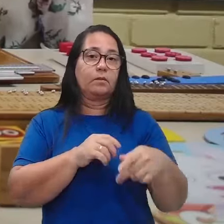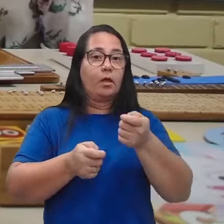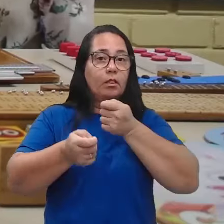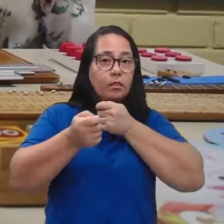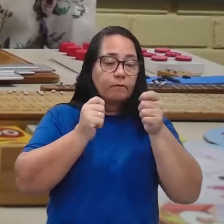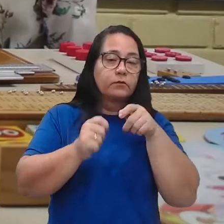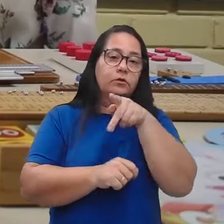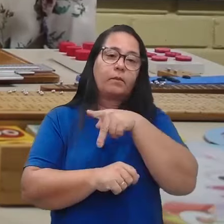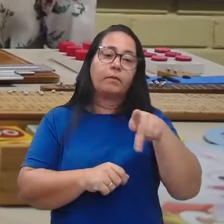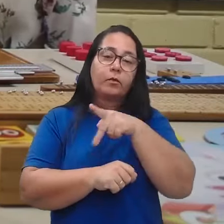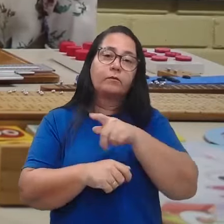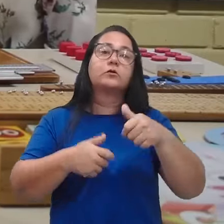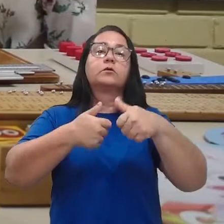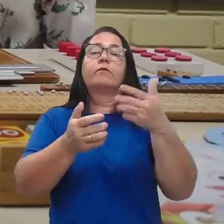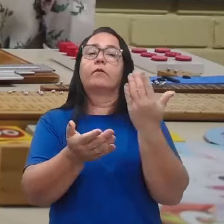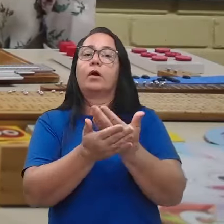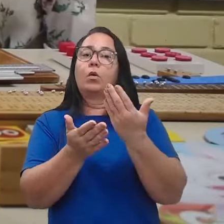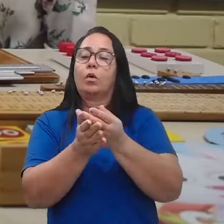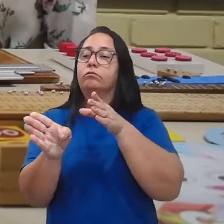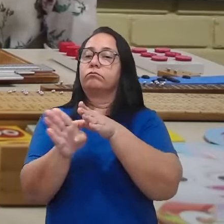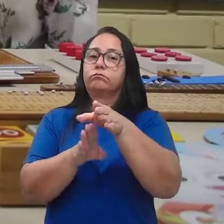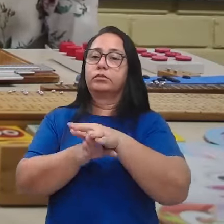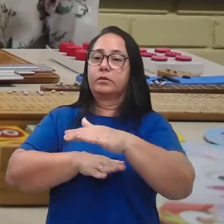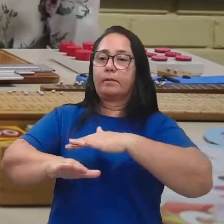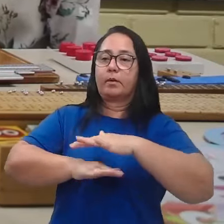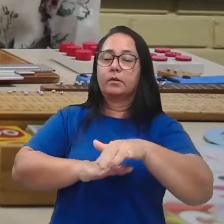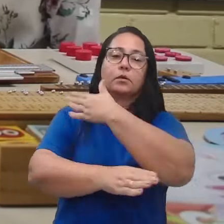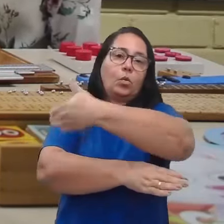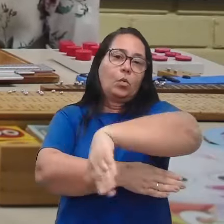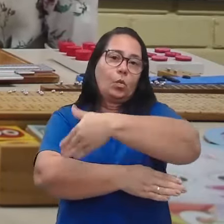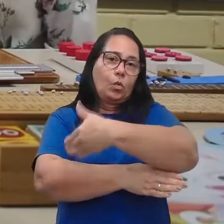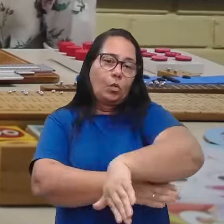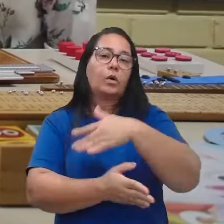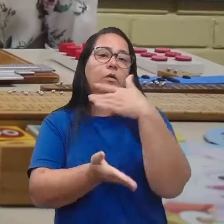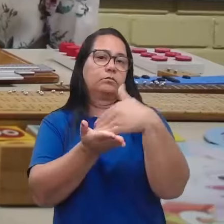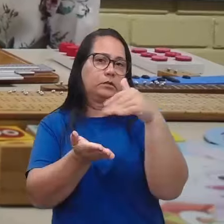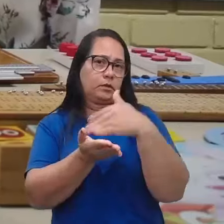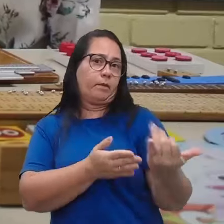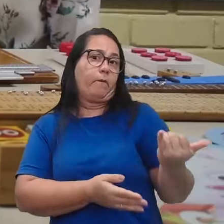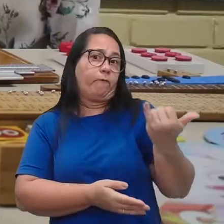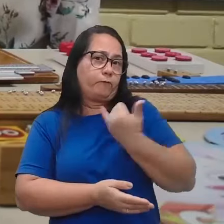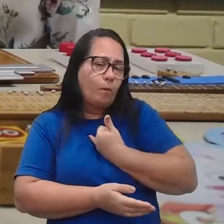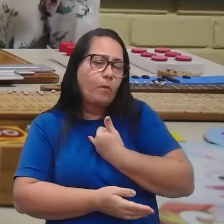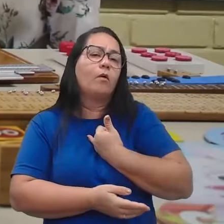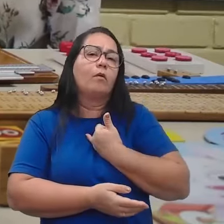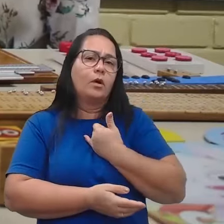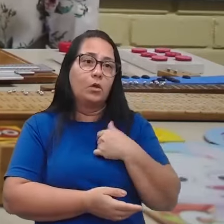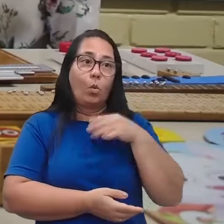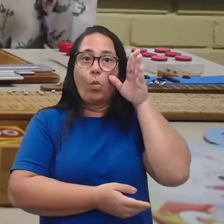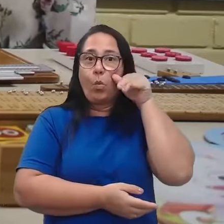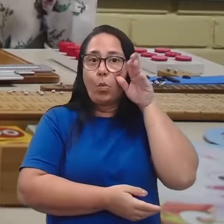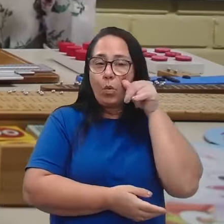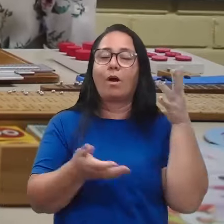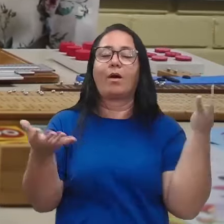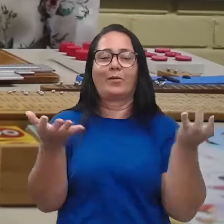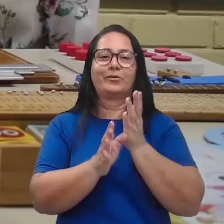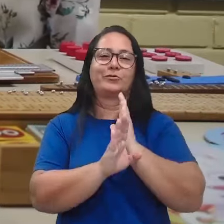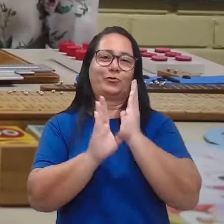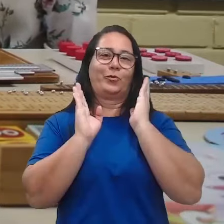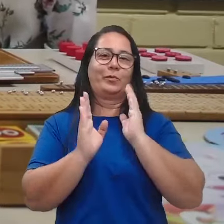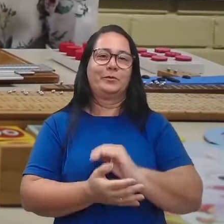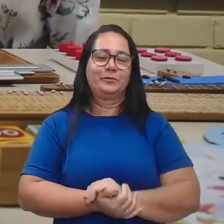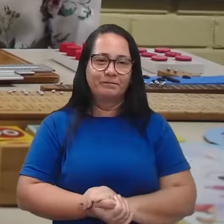professora estava numa aula de orientação e mobilidade, né? O pessoal da secretaria me informou. E eu fiquei curioso para saber o que era, agora a gente já descobriu.